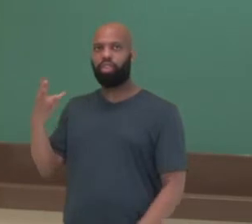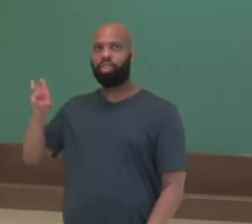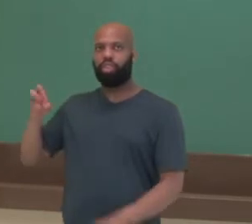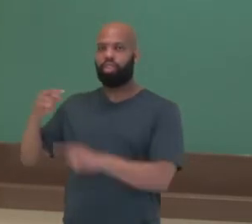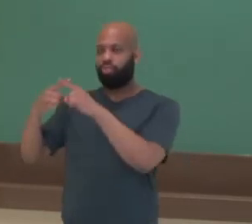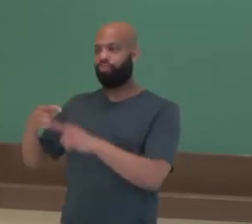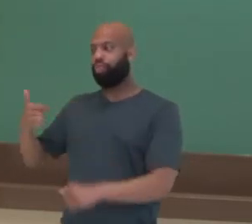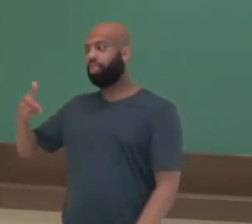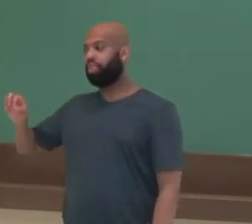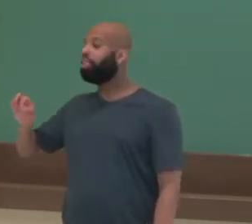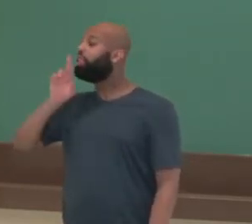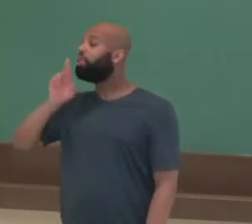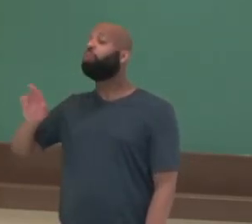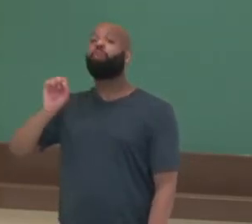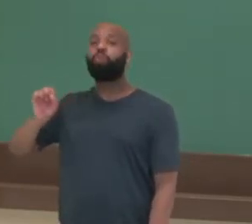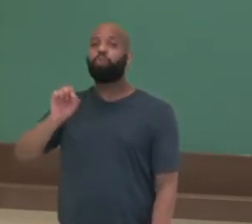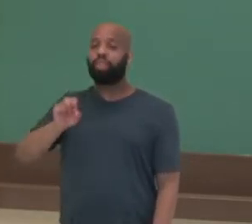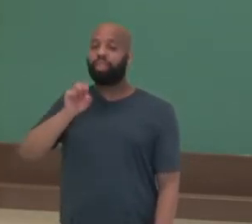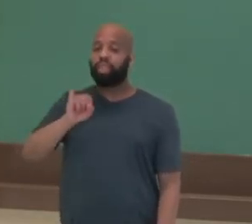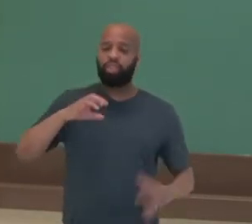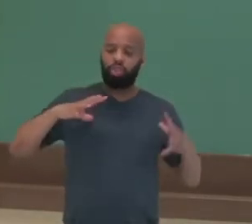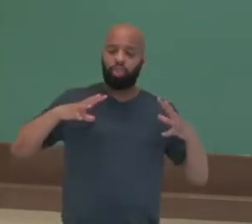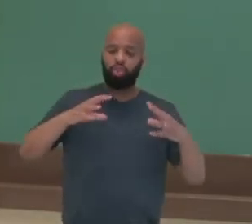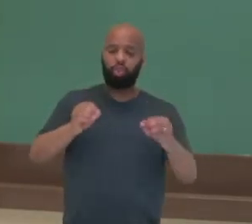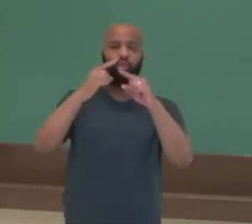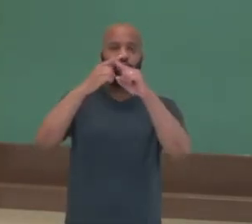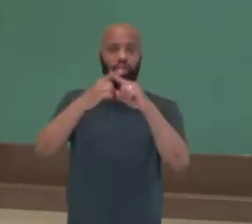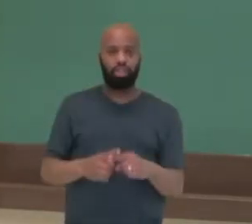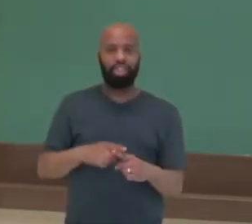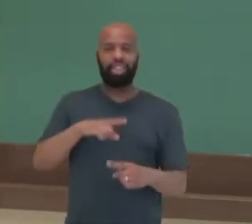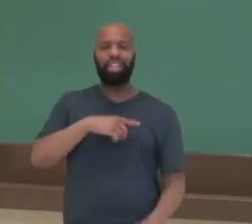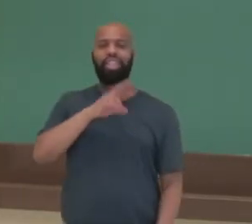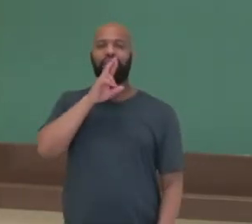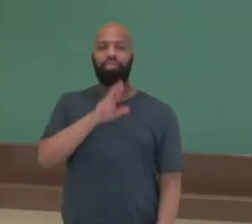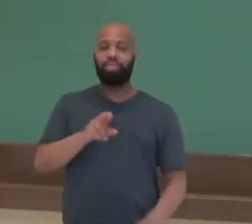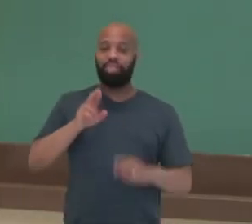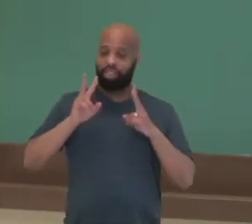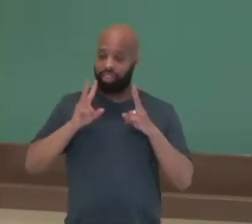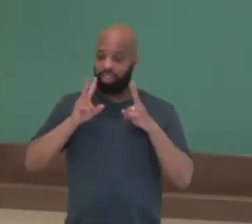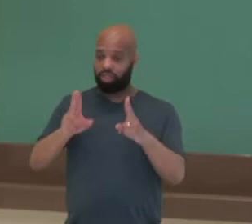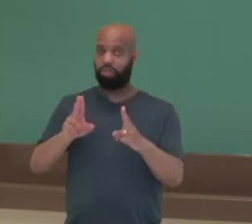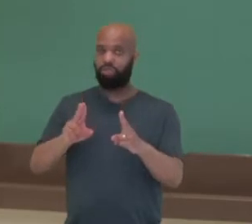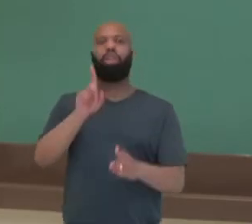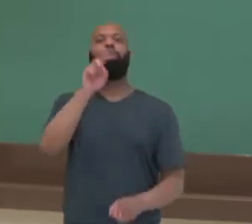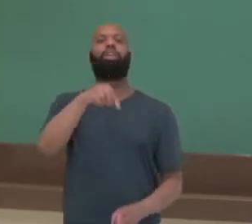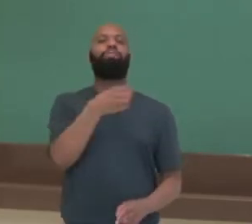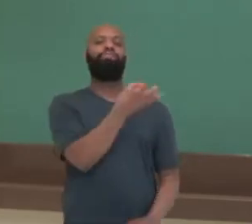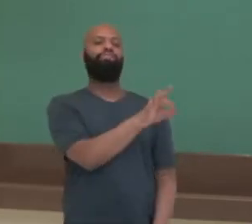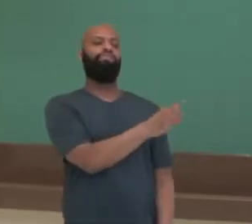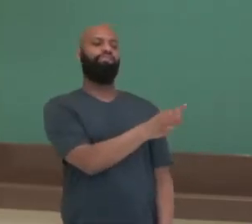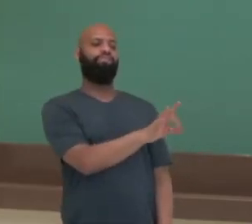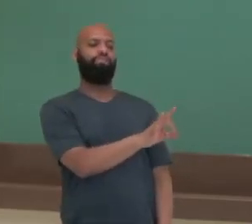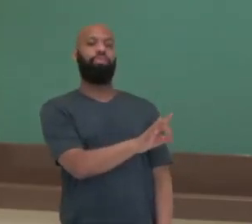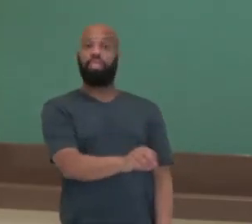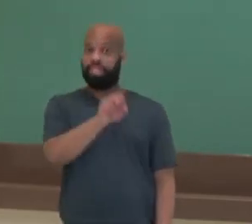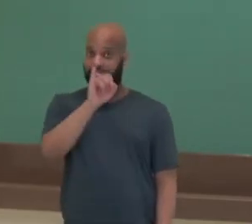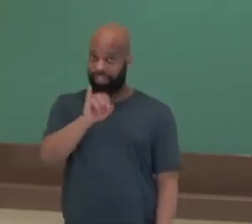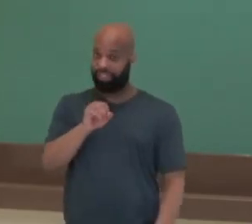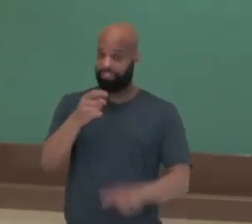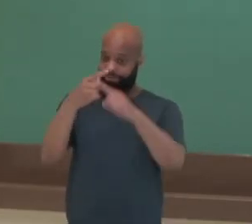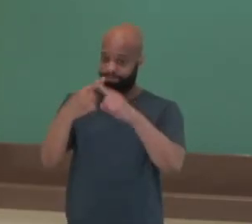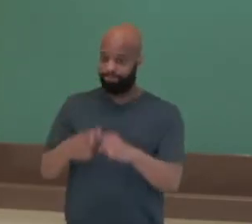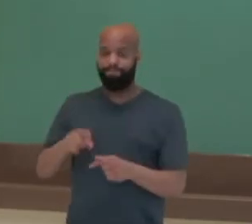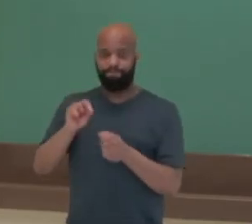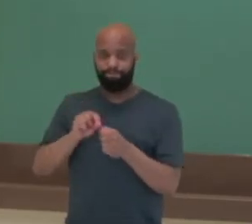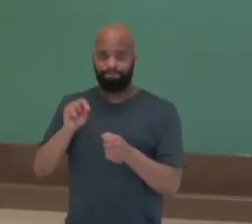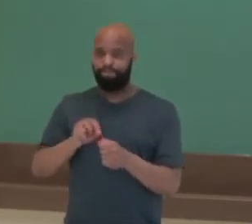vezes 10. Se todos os produtos apresentarem o mesmo valor, o mesmo